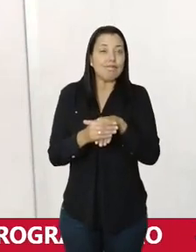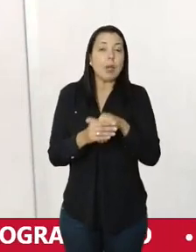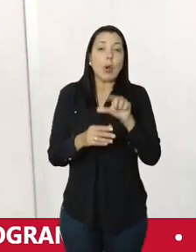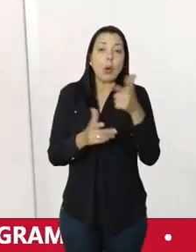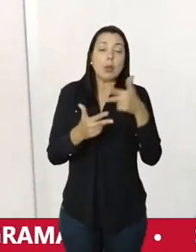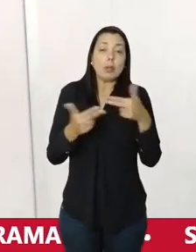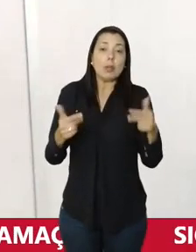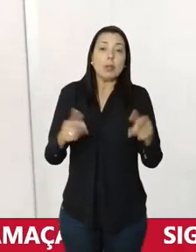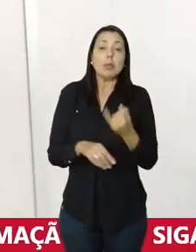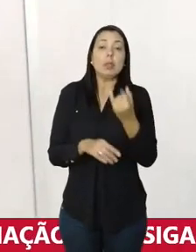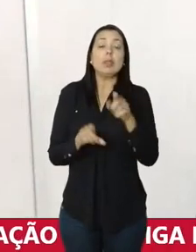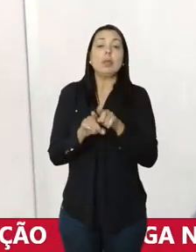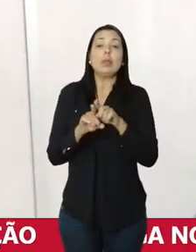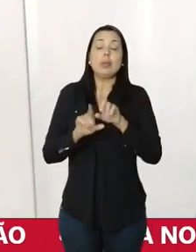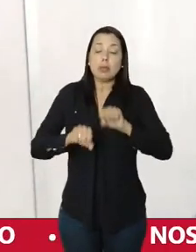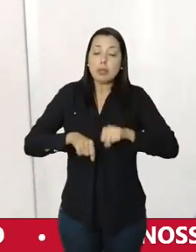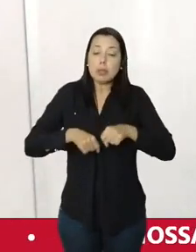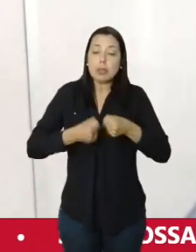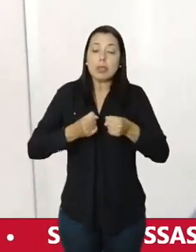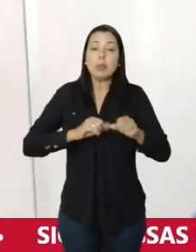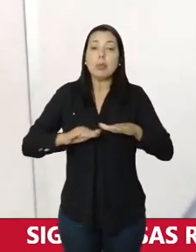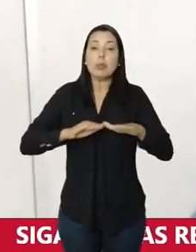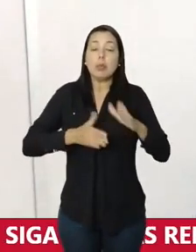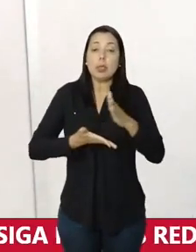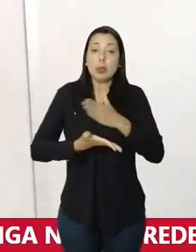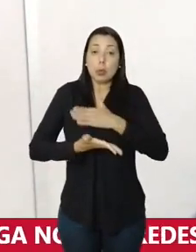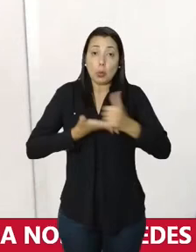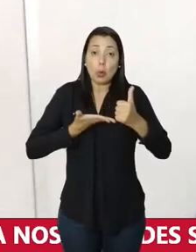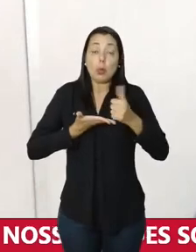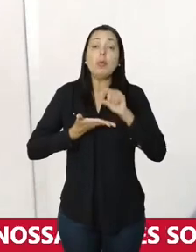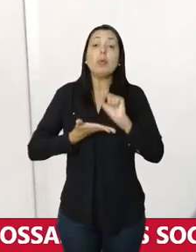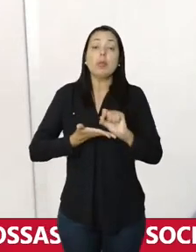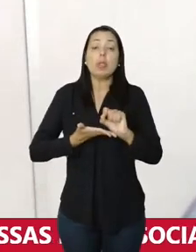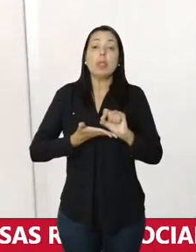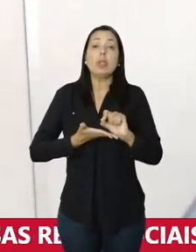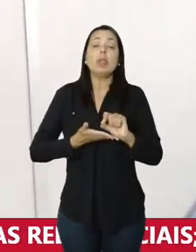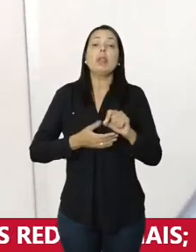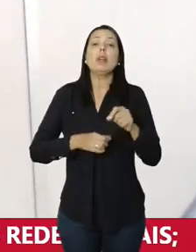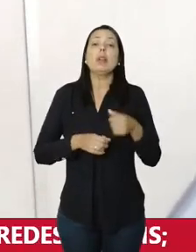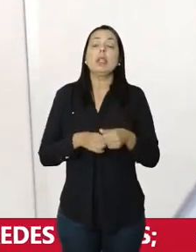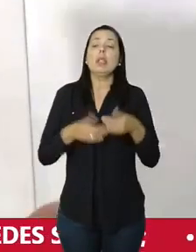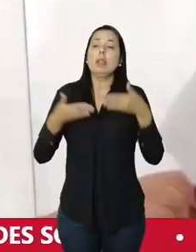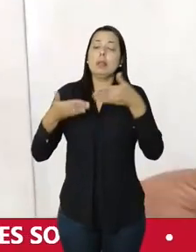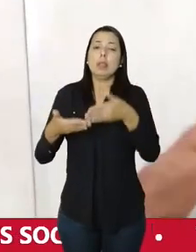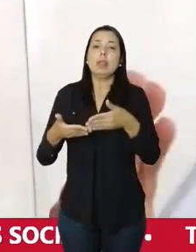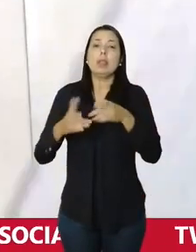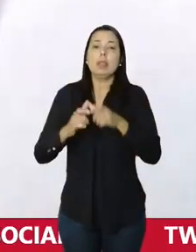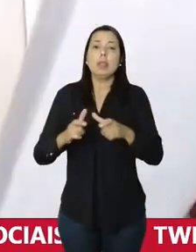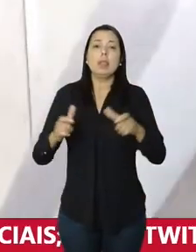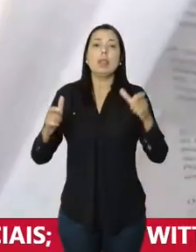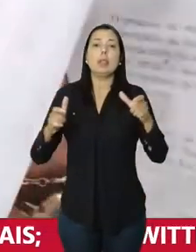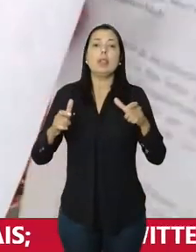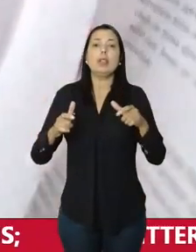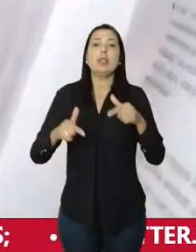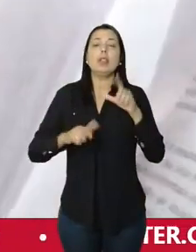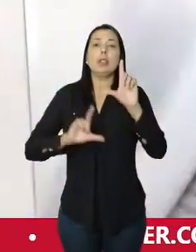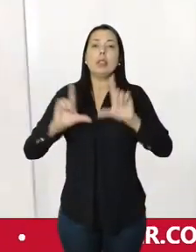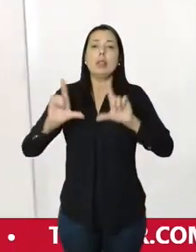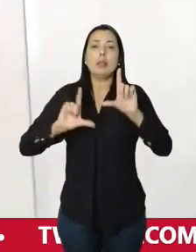Outro fator fundamental para fortalecer o movimento golpista foi a atuação ostensiva e partidária da grande mídia